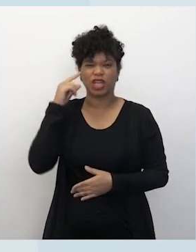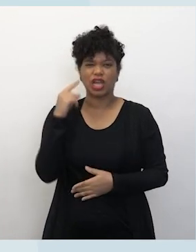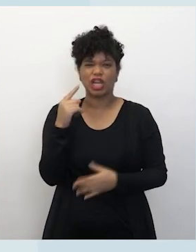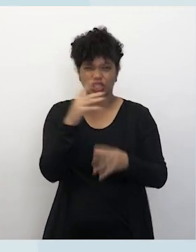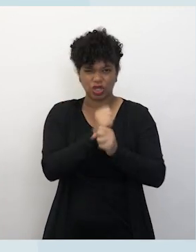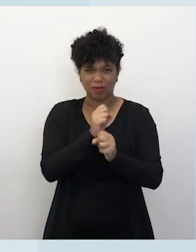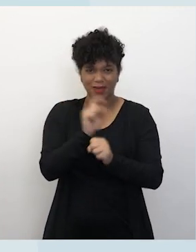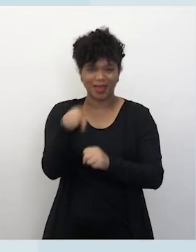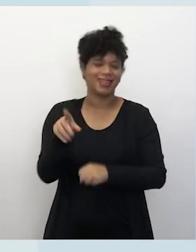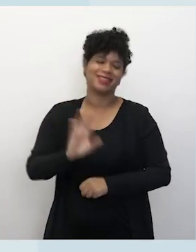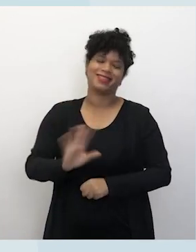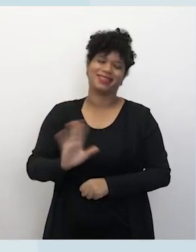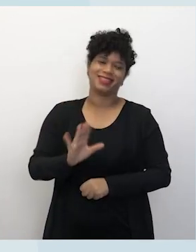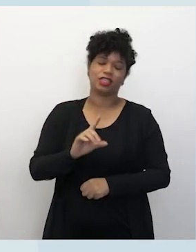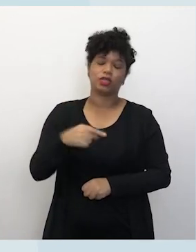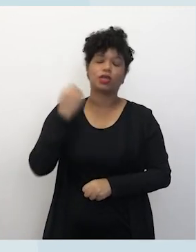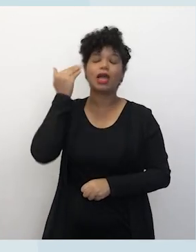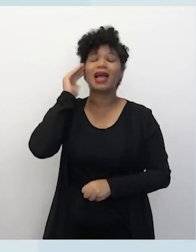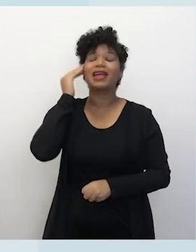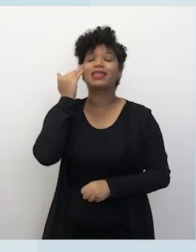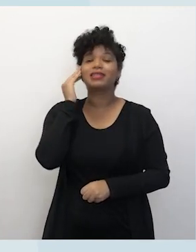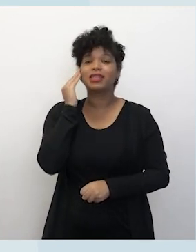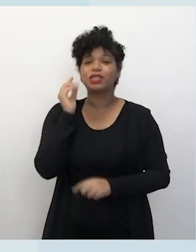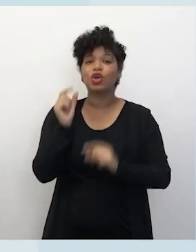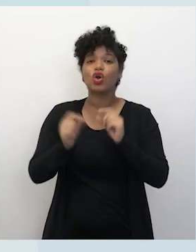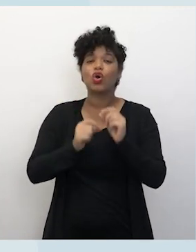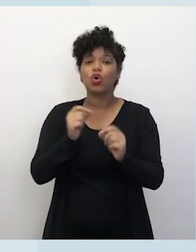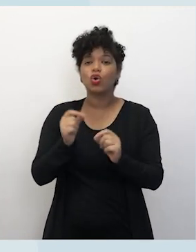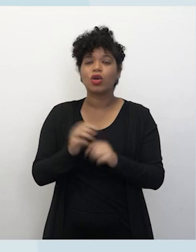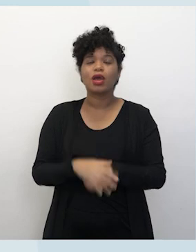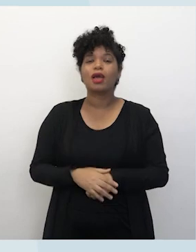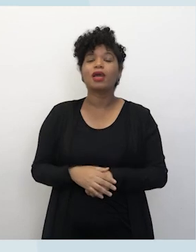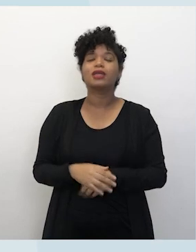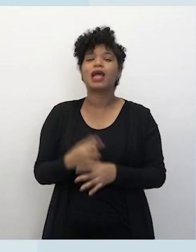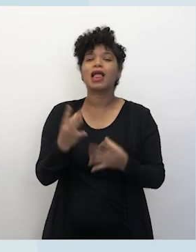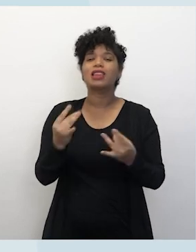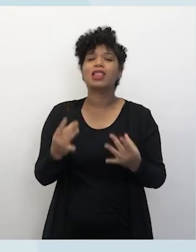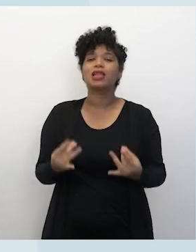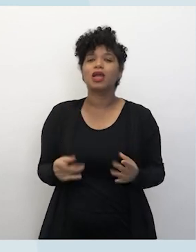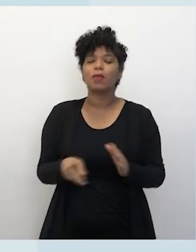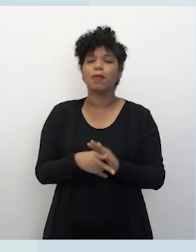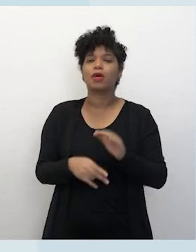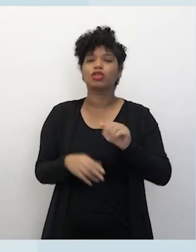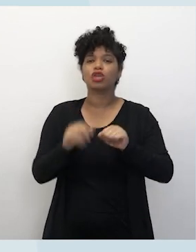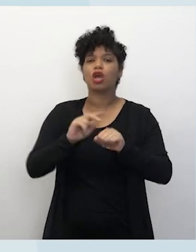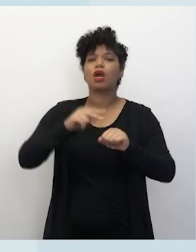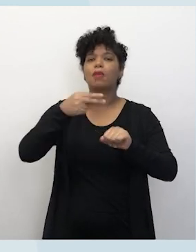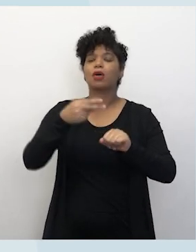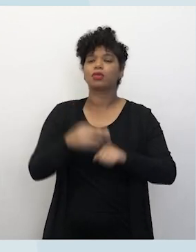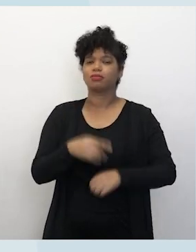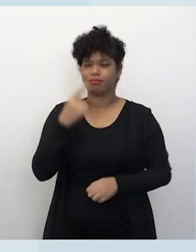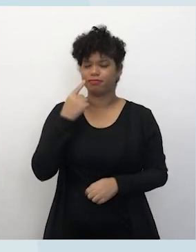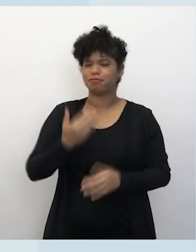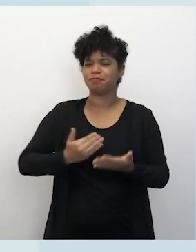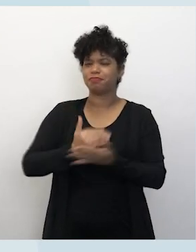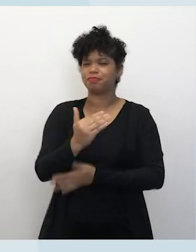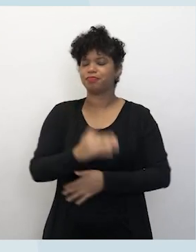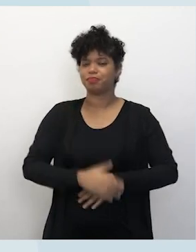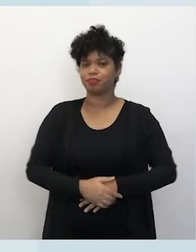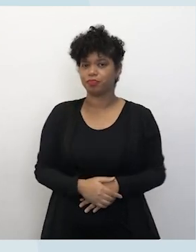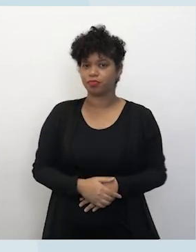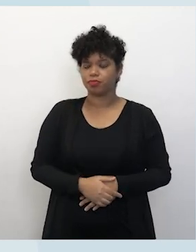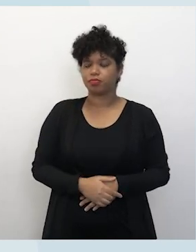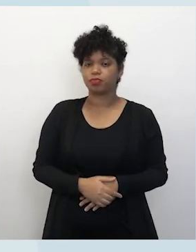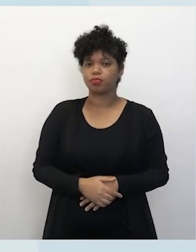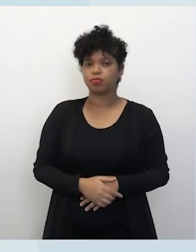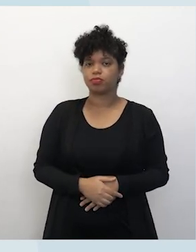cálculo, é entender essas propriedades da potenciação e a gente já começa com elas, Viviane. Olha lá, vamos fazer a leitura? Qual é a ideia?